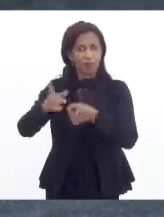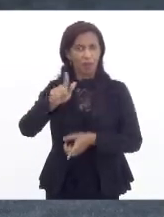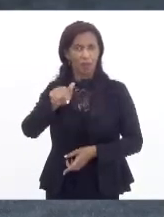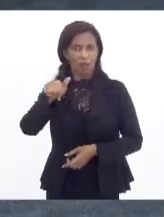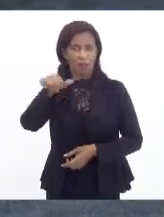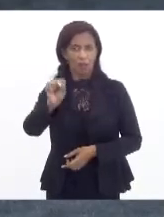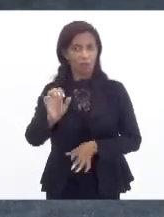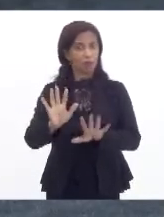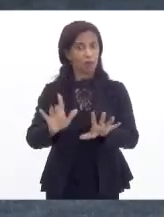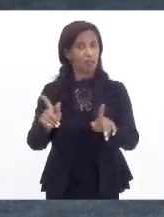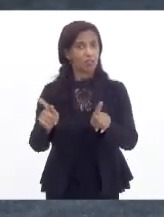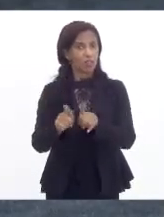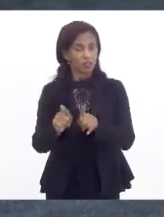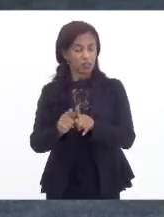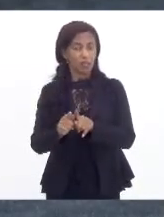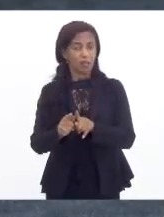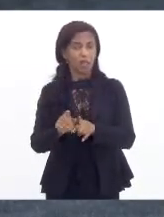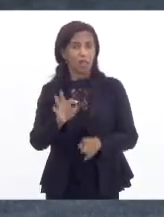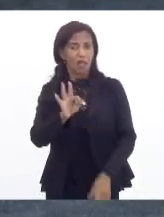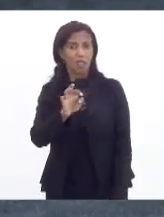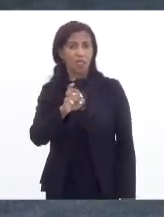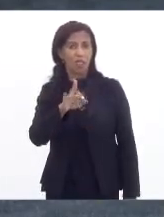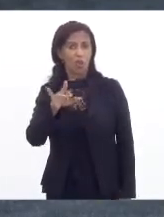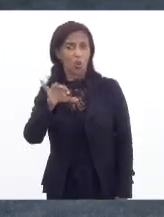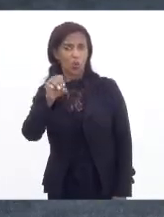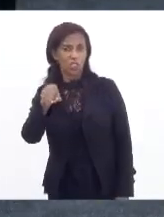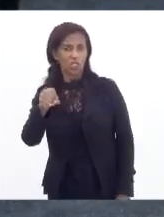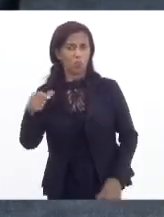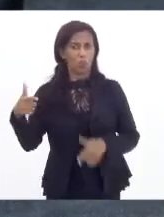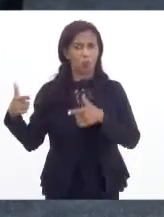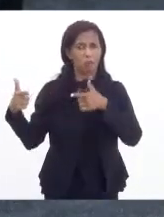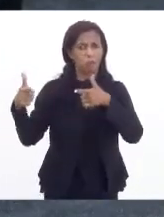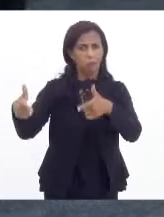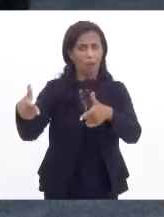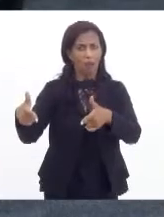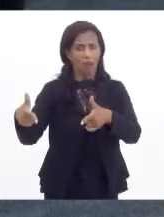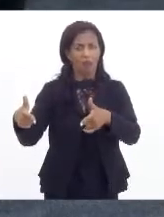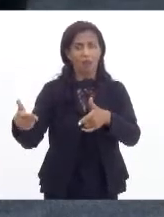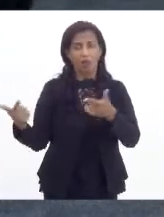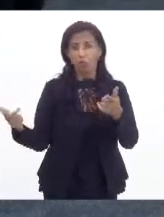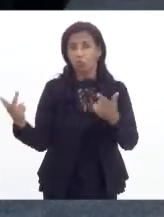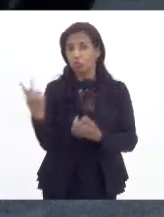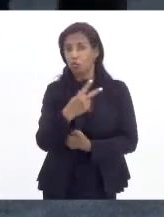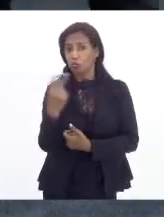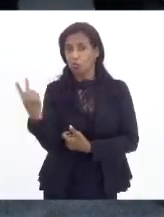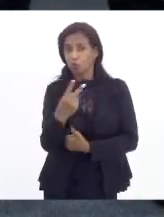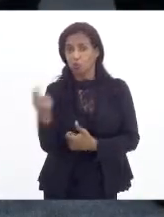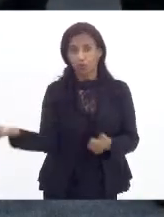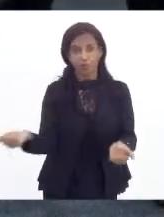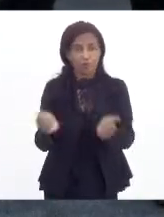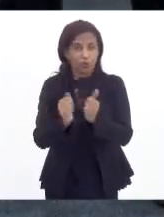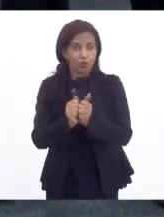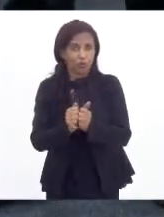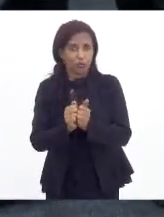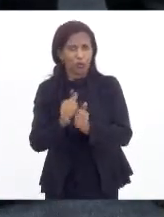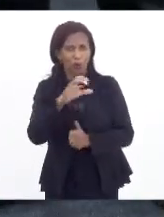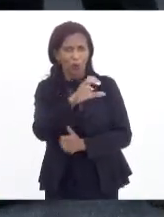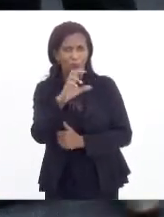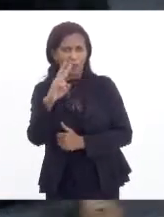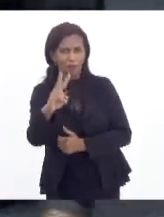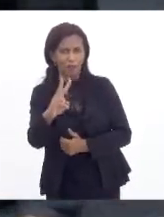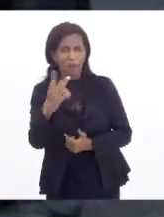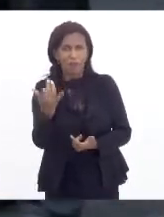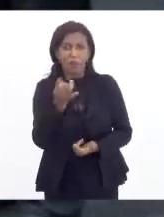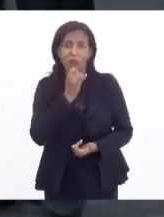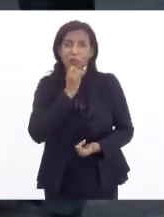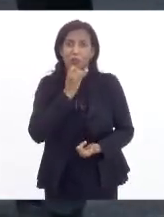gás, mas também o narcoterrorismo faz o mesmo. Hoje, milícia e tráfico não tem qualquer diferença. Você vê o Comando Vermelho,